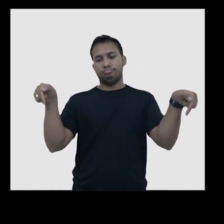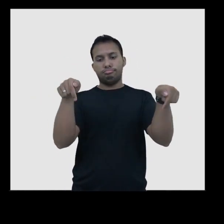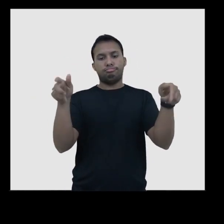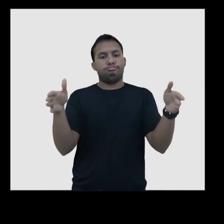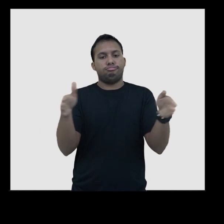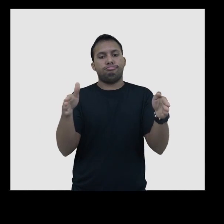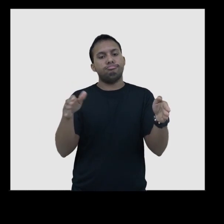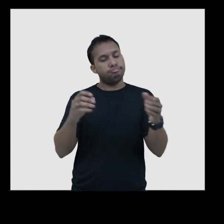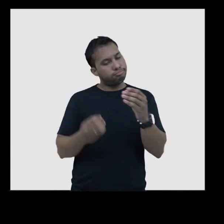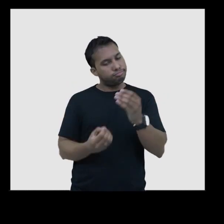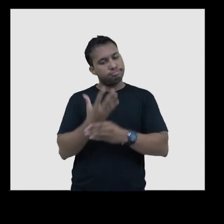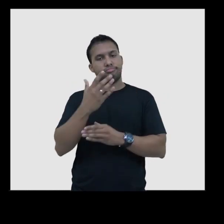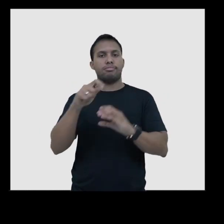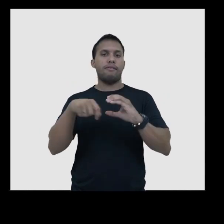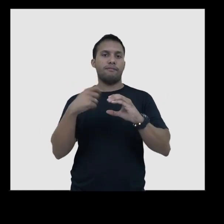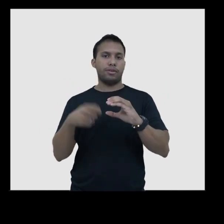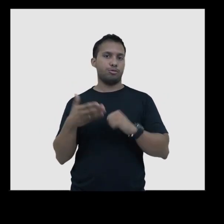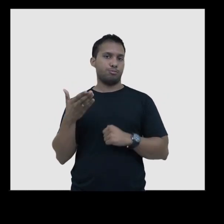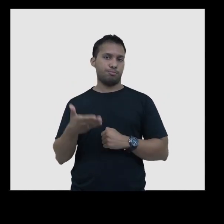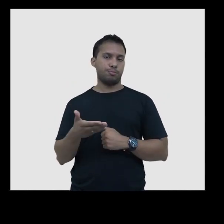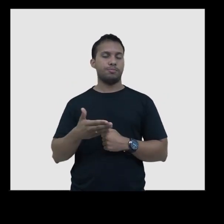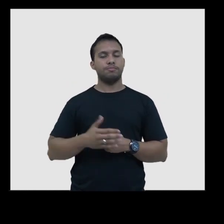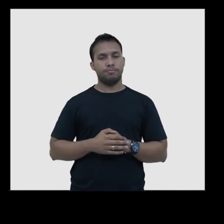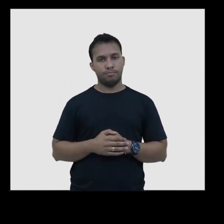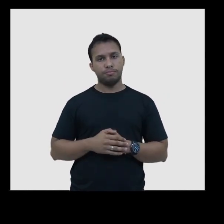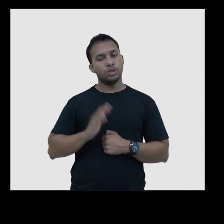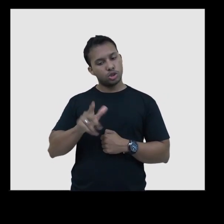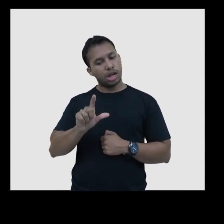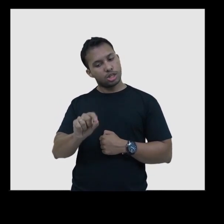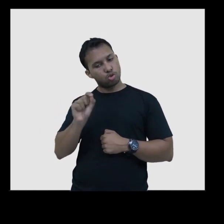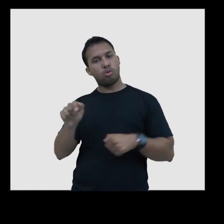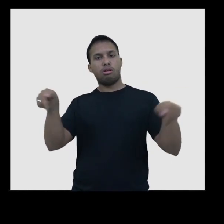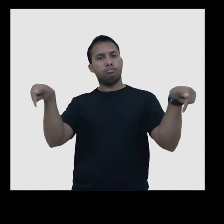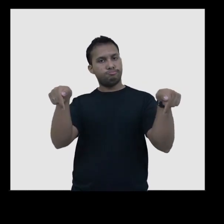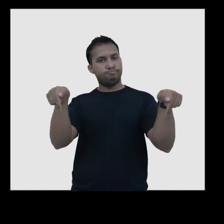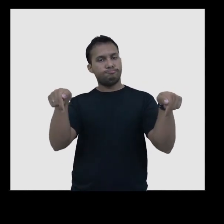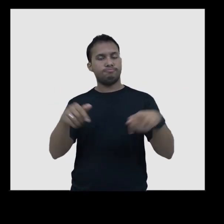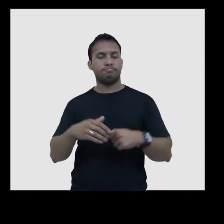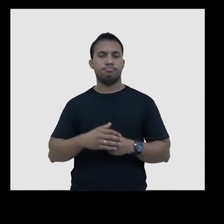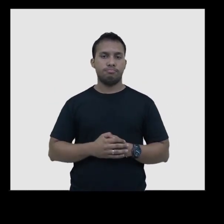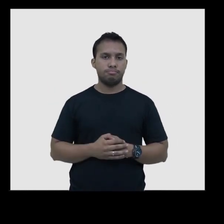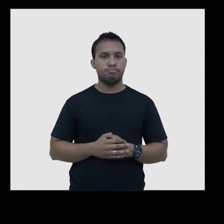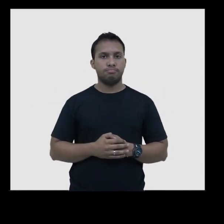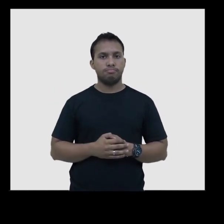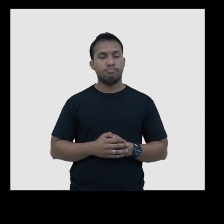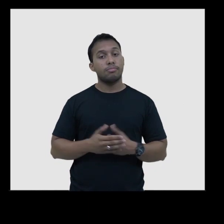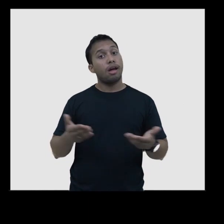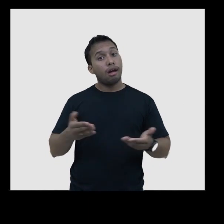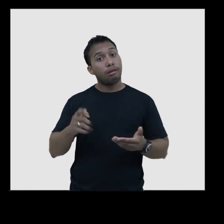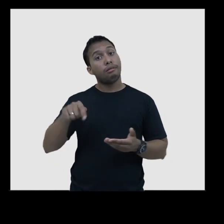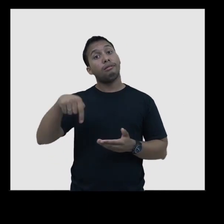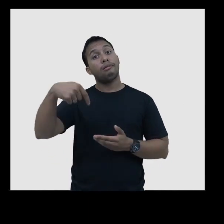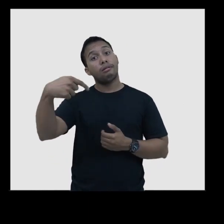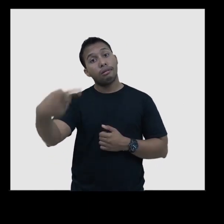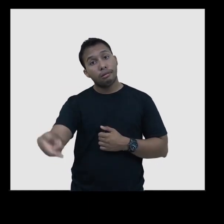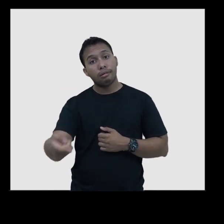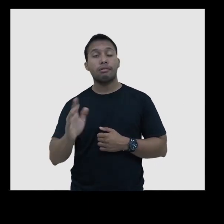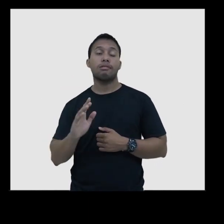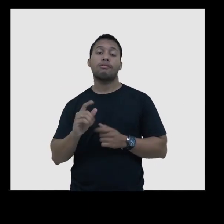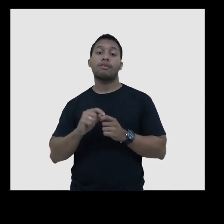marcado anteriormente. Pronto, aqui a gente tem delimitado o intervalo aqui na timeline do que vai ser exportado do